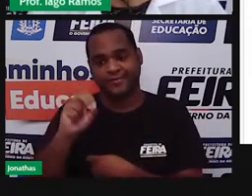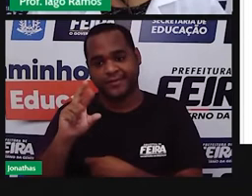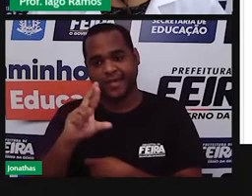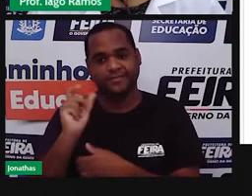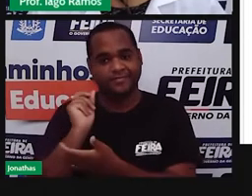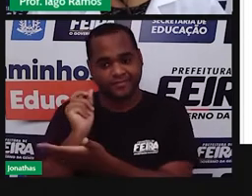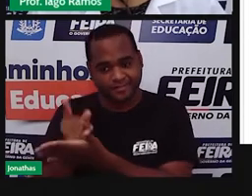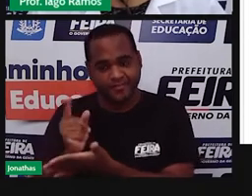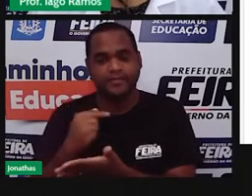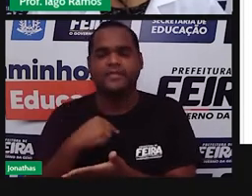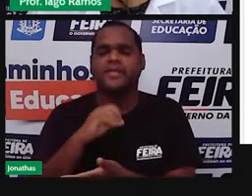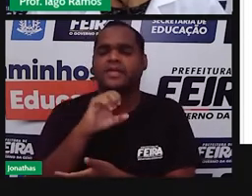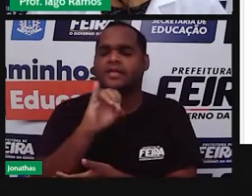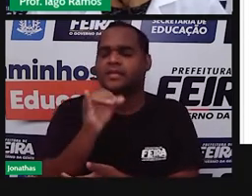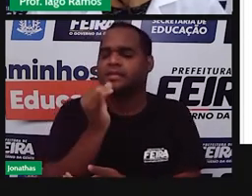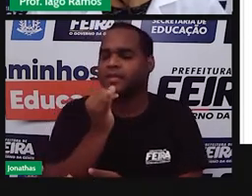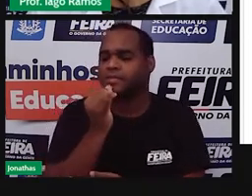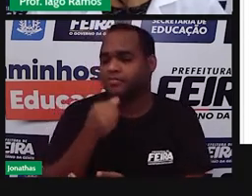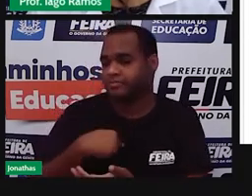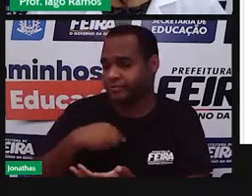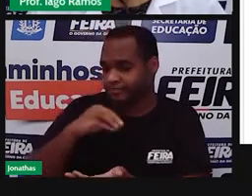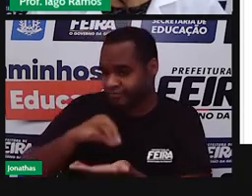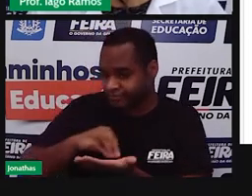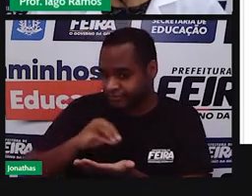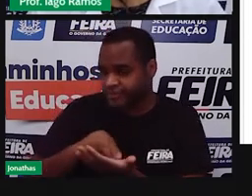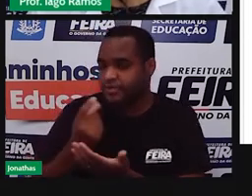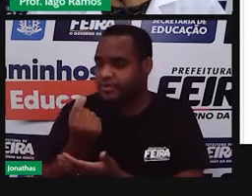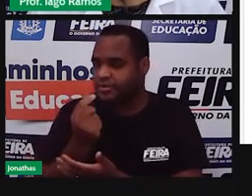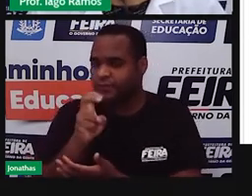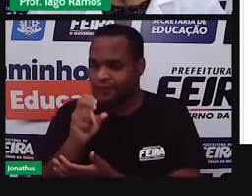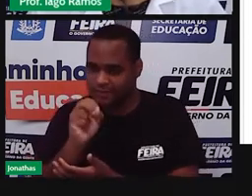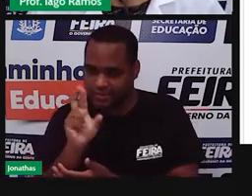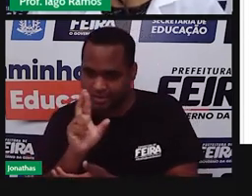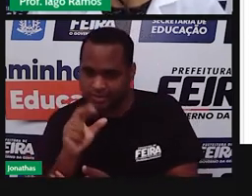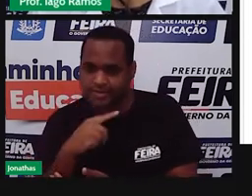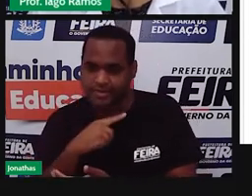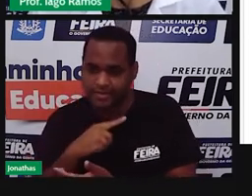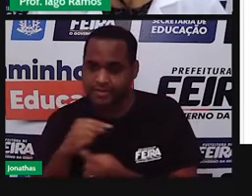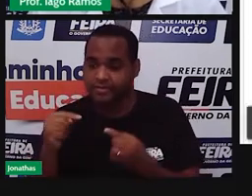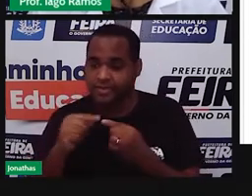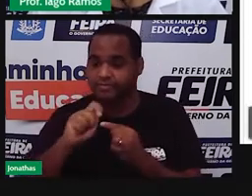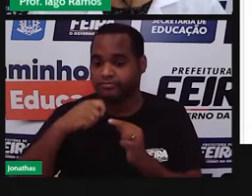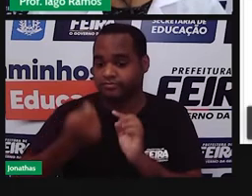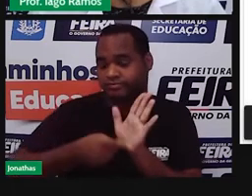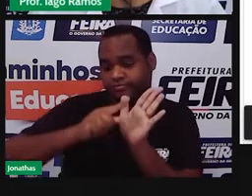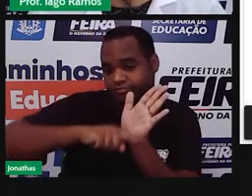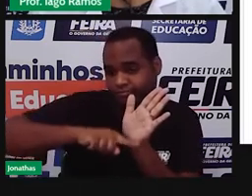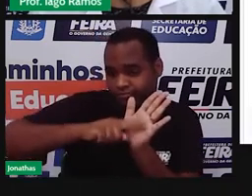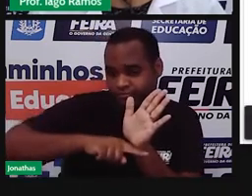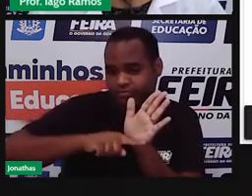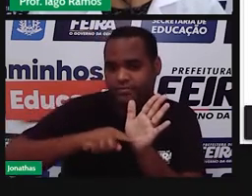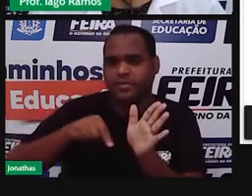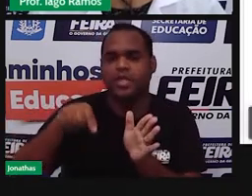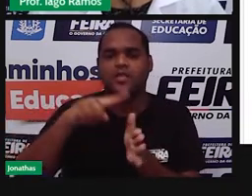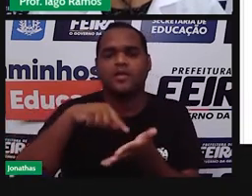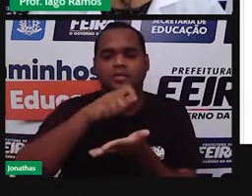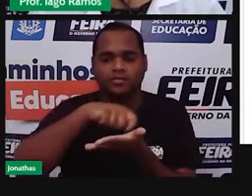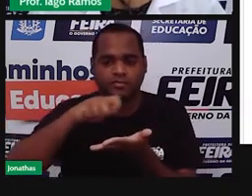estou devendo ao meu amigo, esses R$ 50 é negativo. Então, vamos escrever